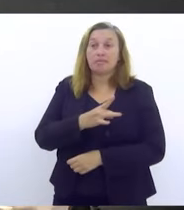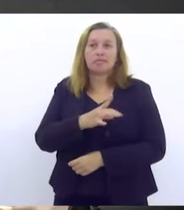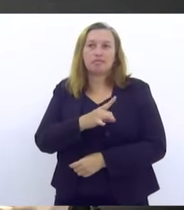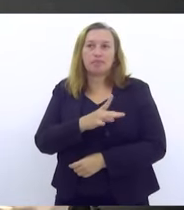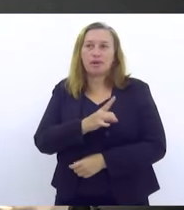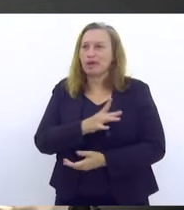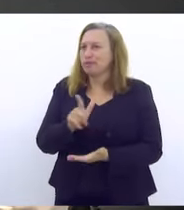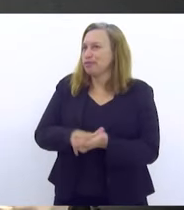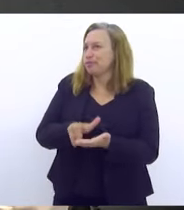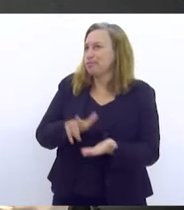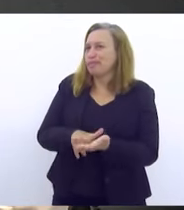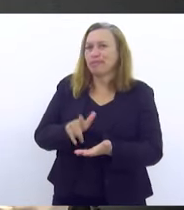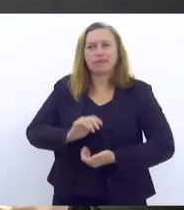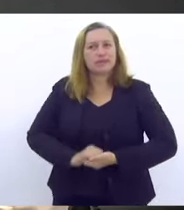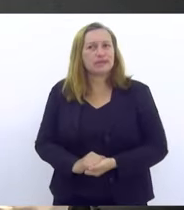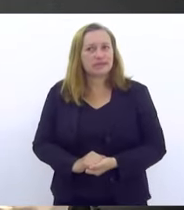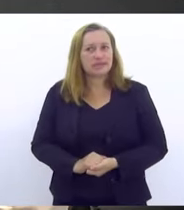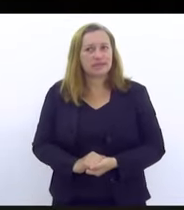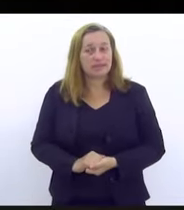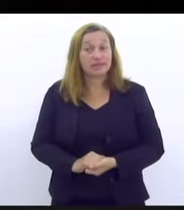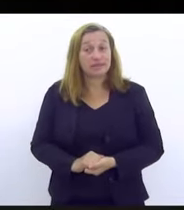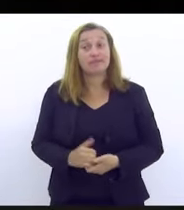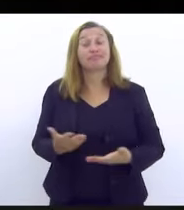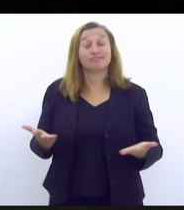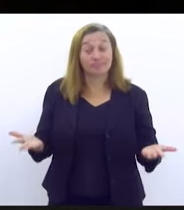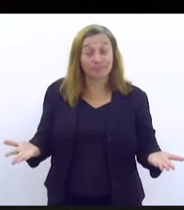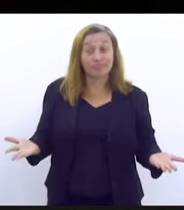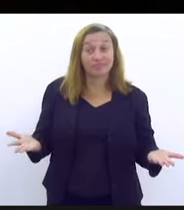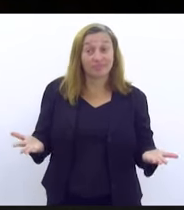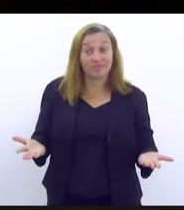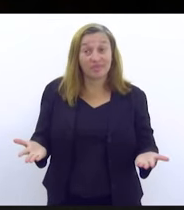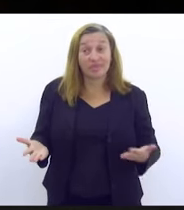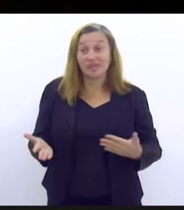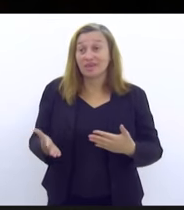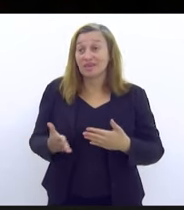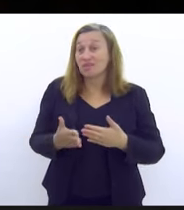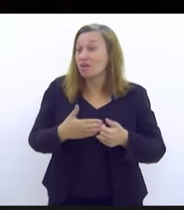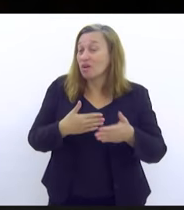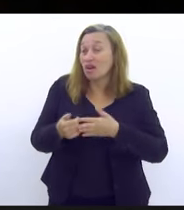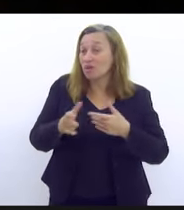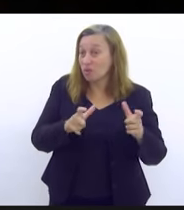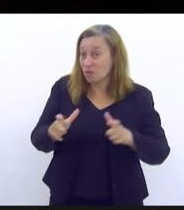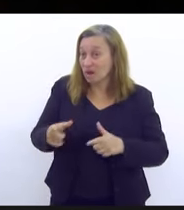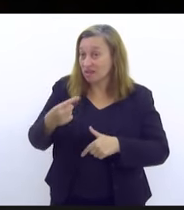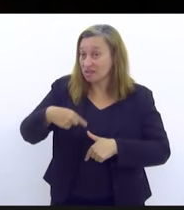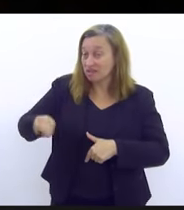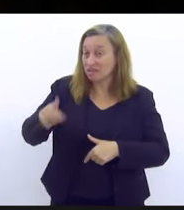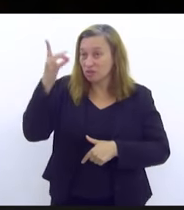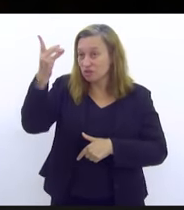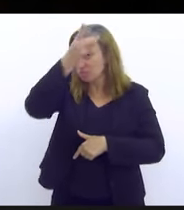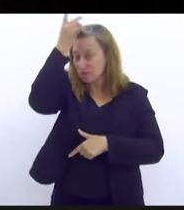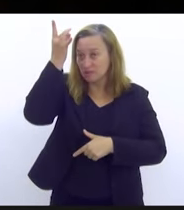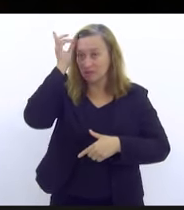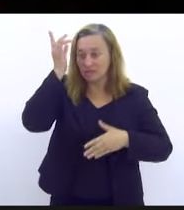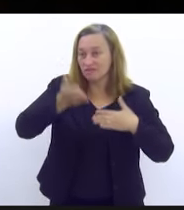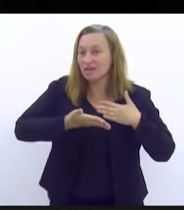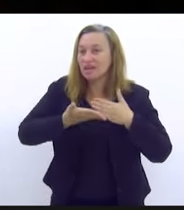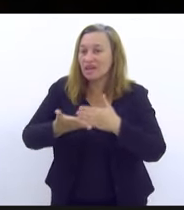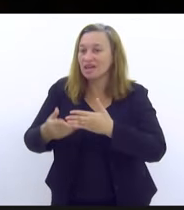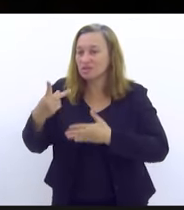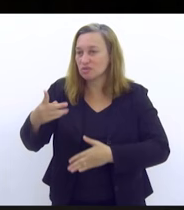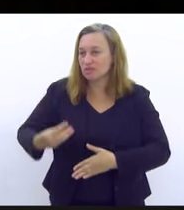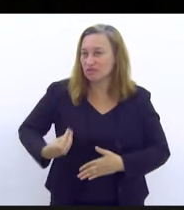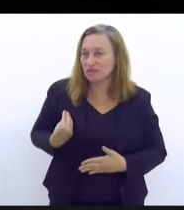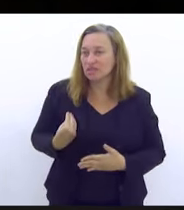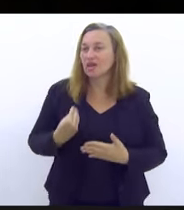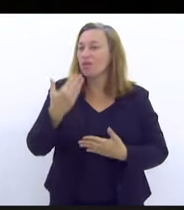desse papelzinho, gente. Mas assim, ó, aonde você estiver, o Espírito Santo está contando com você.